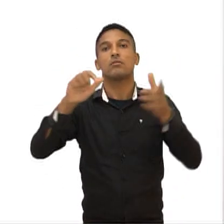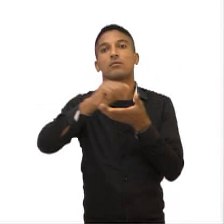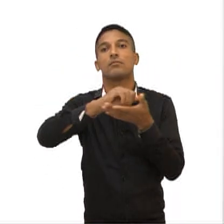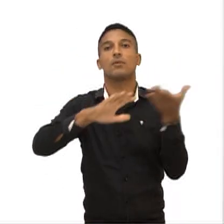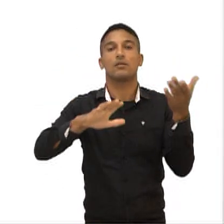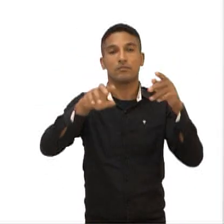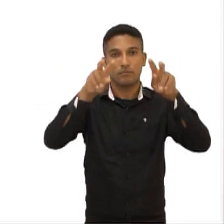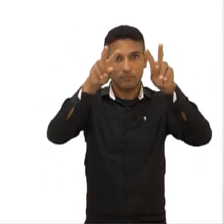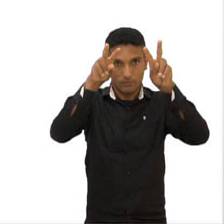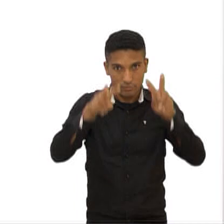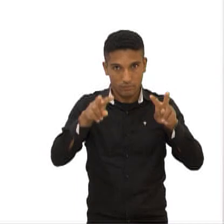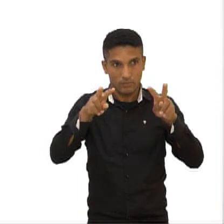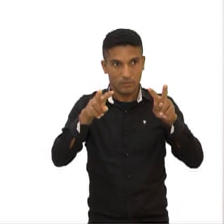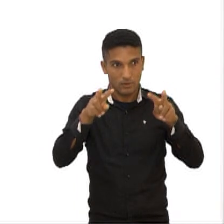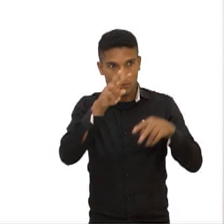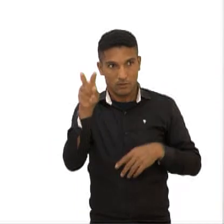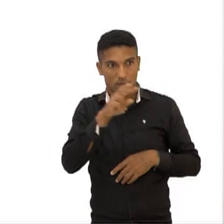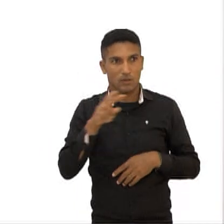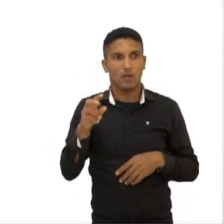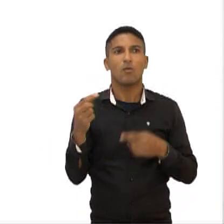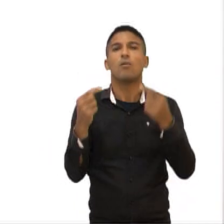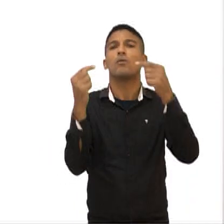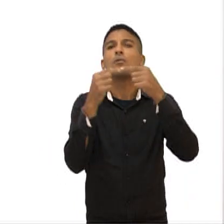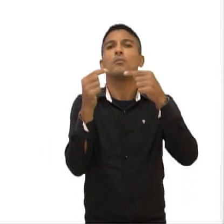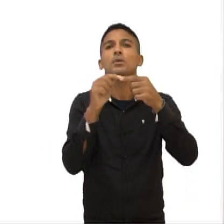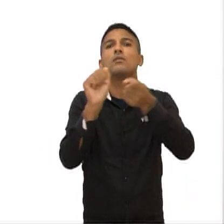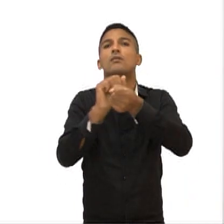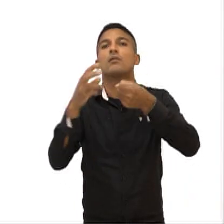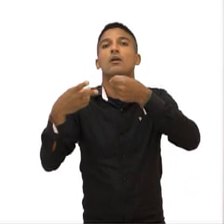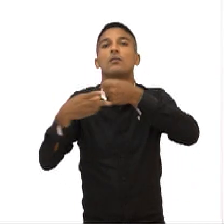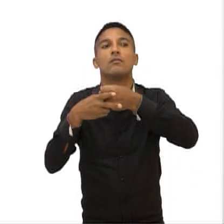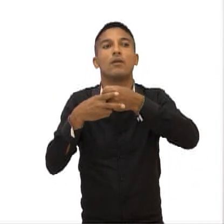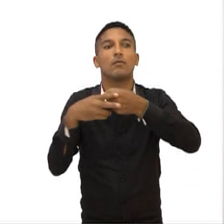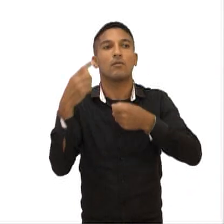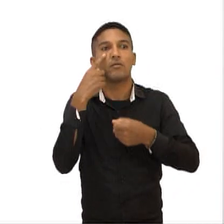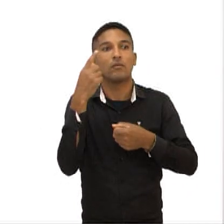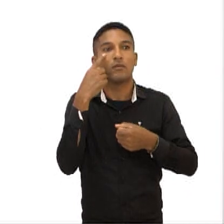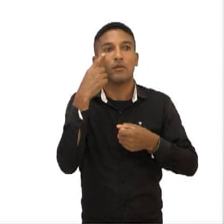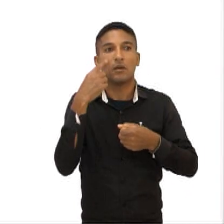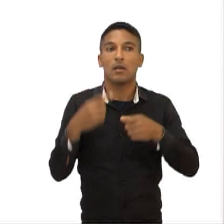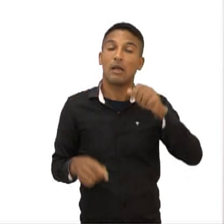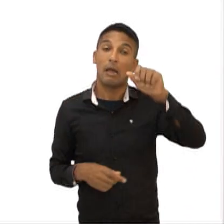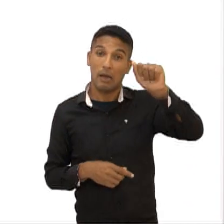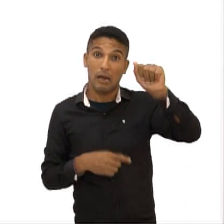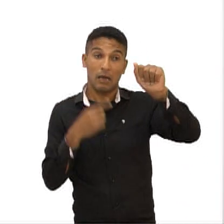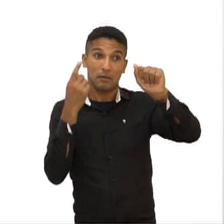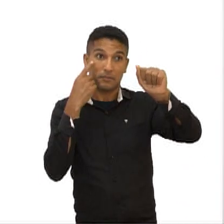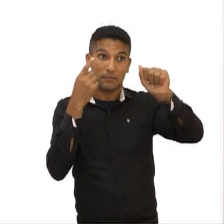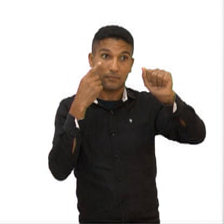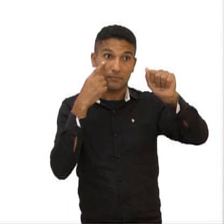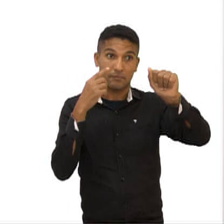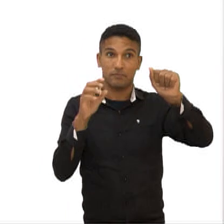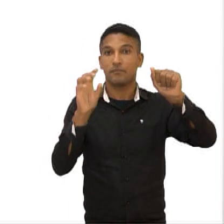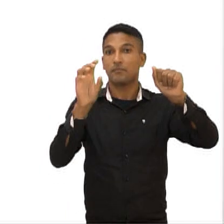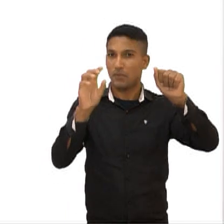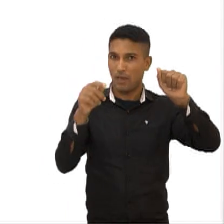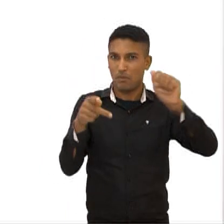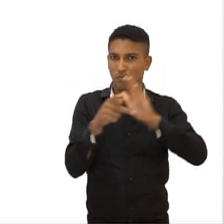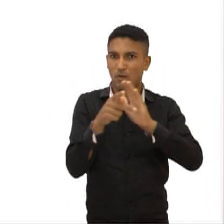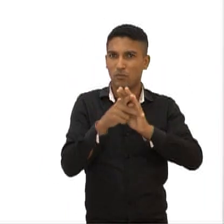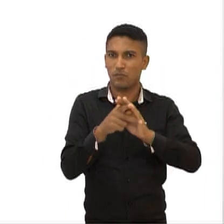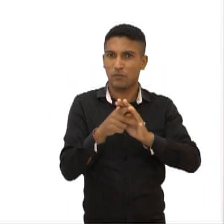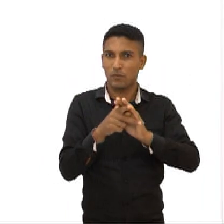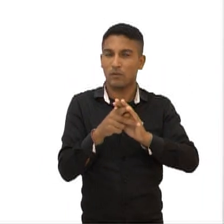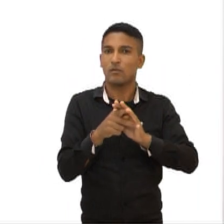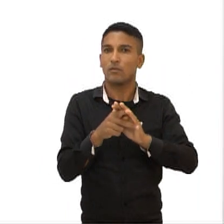opção correta sobre a classificação do advérbio mais. Então, será que esse advérbio ele é um advérbio de quantidade,